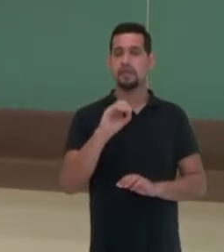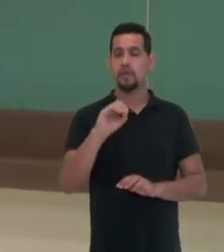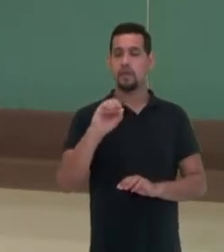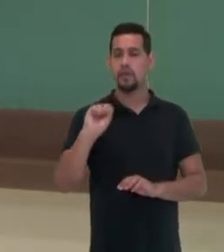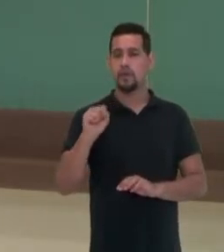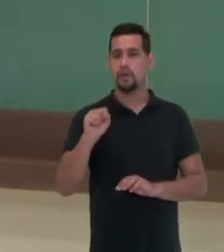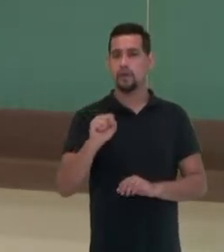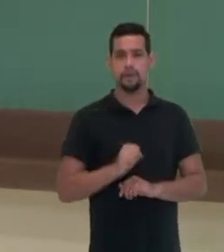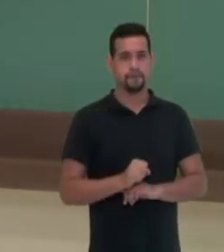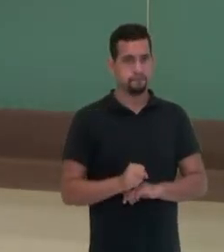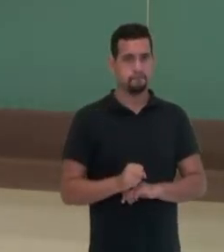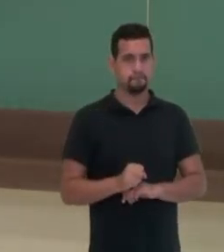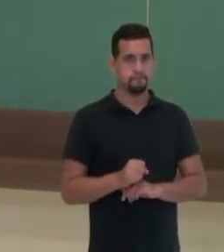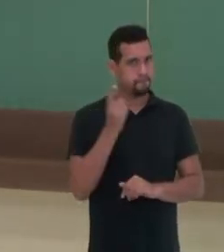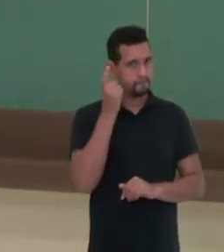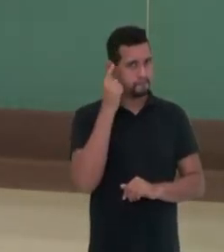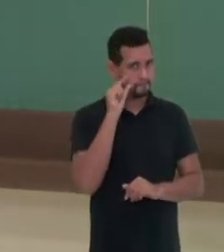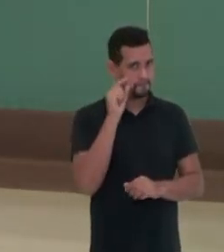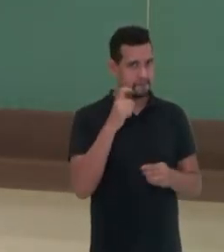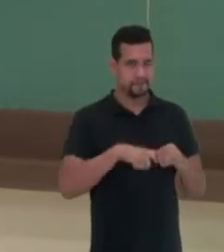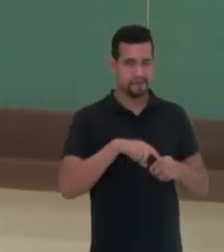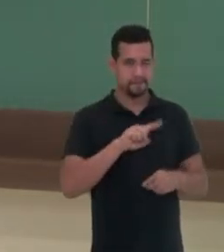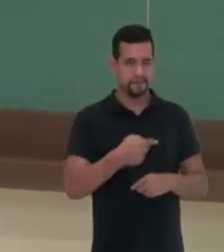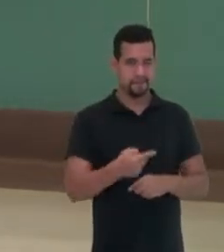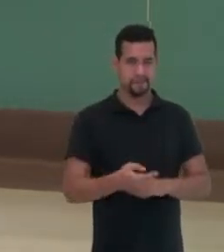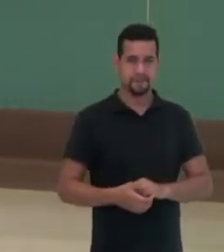0,08, ok? Pensa um pouquinho aí que eu já volto.